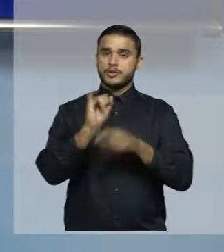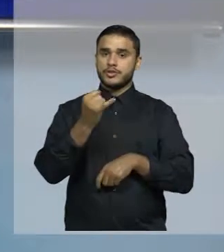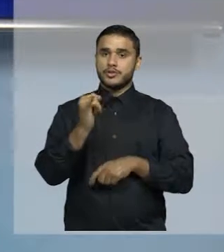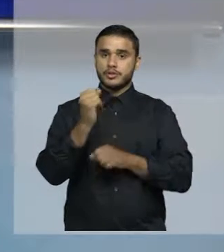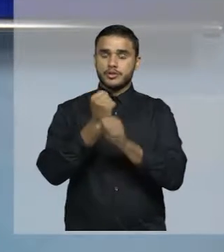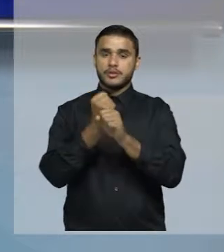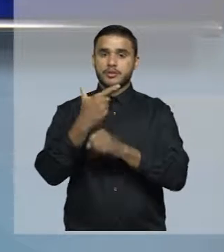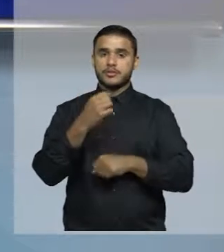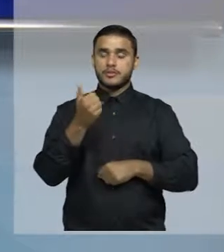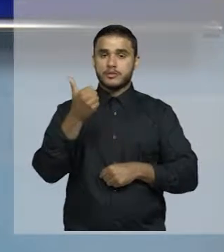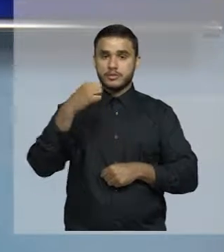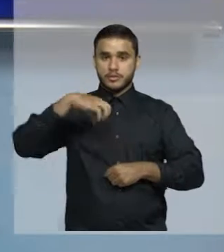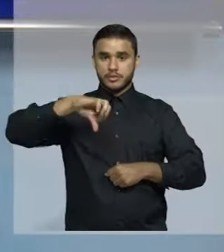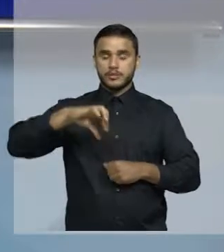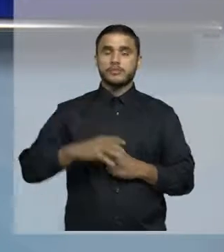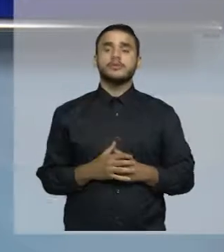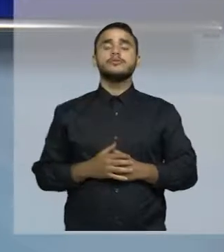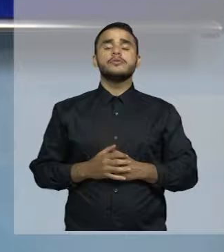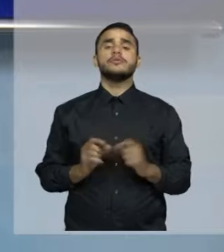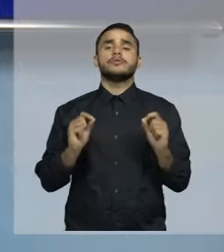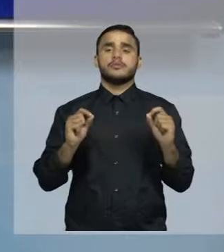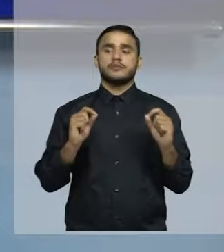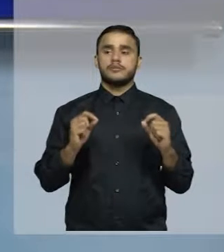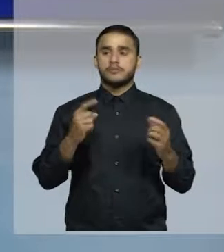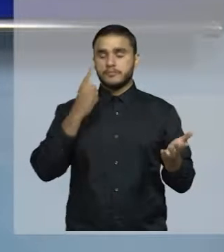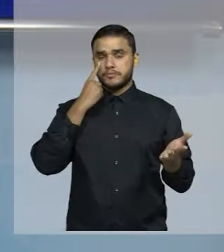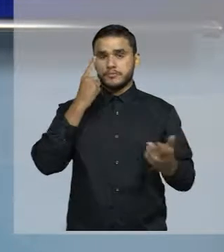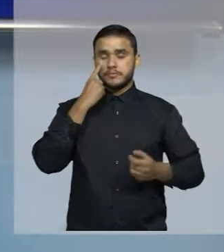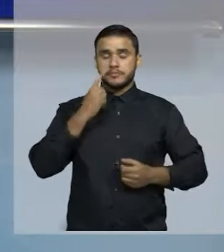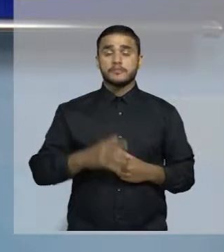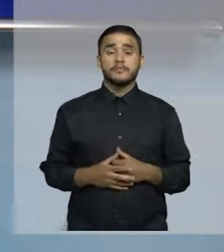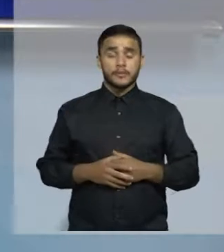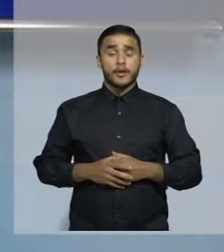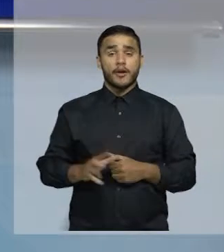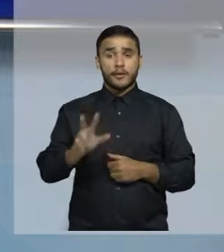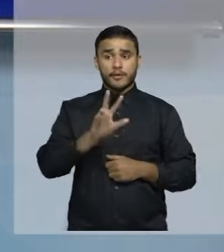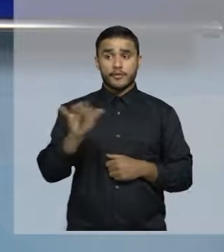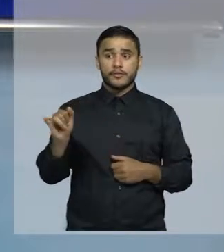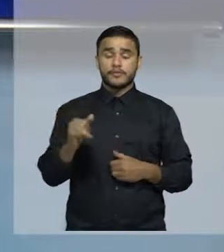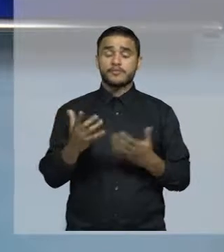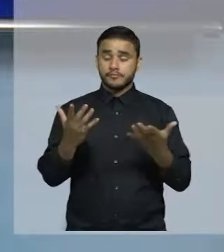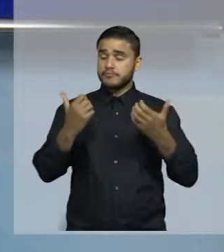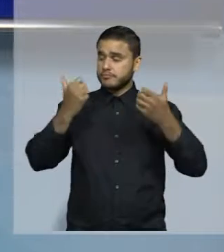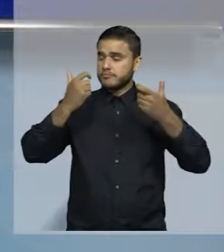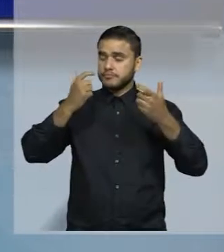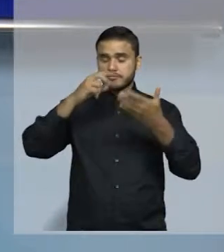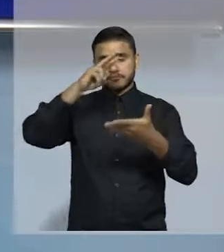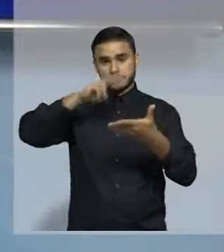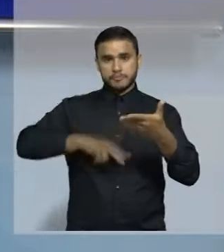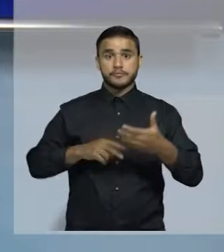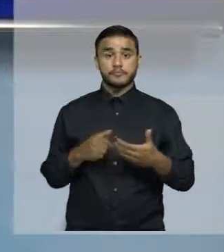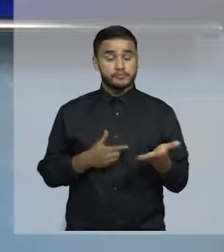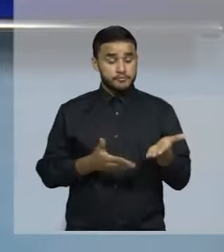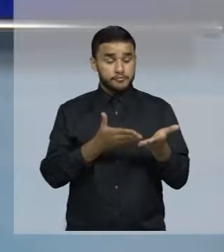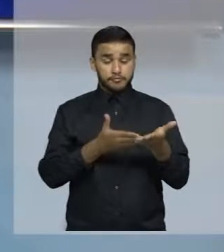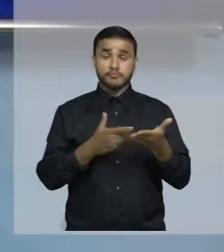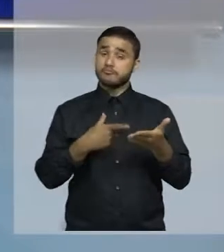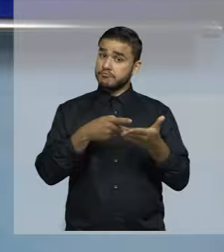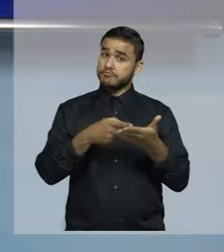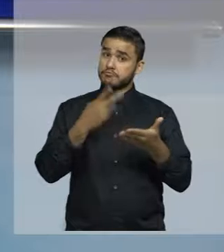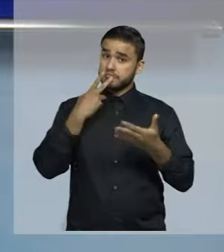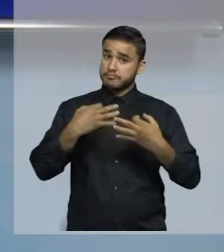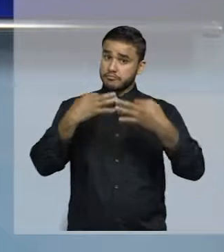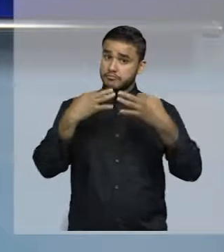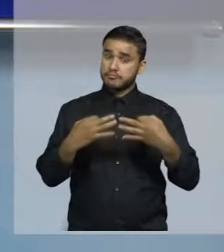3/1/2019. Vou ler aqui alguns parágrafos, que vale a pena para poder a gente introduzir essa discussão a partir da gravidade do problema. Viemos, através